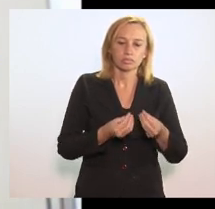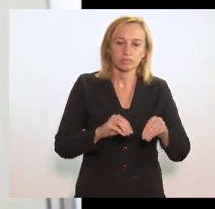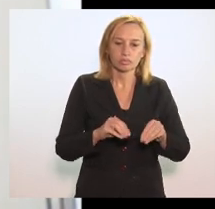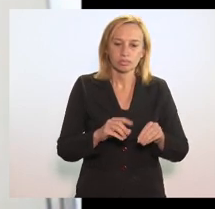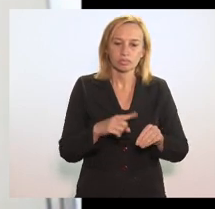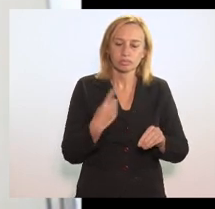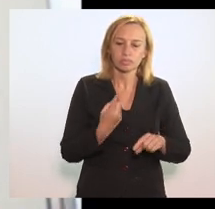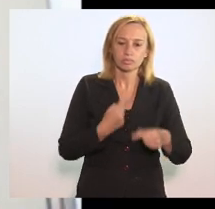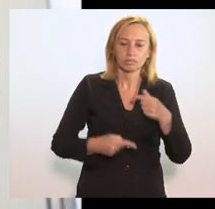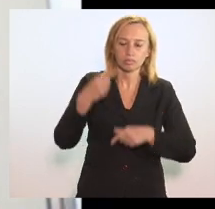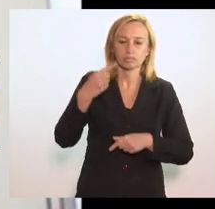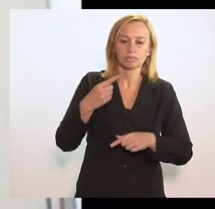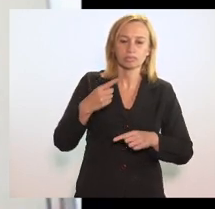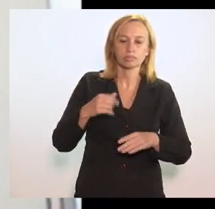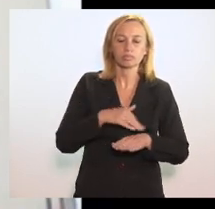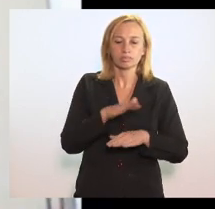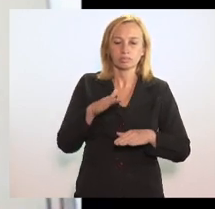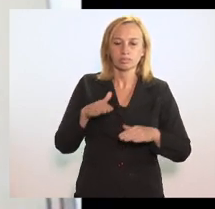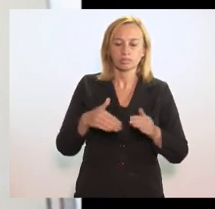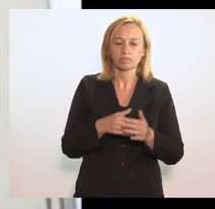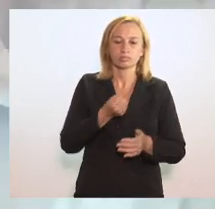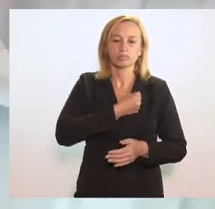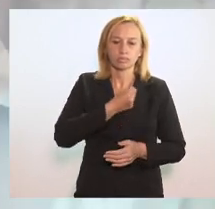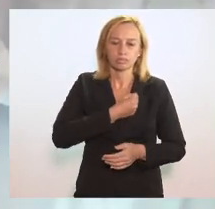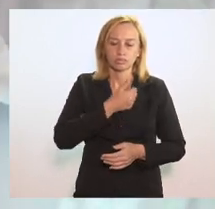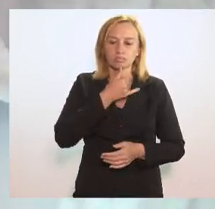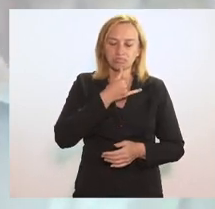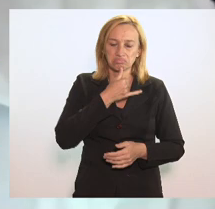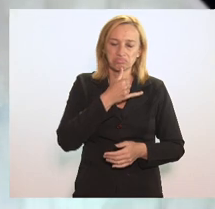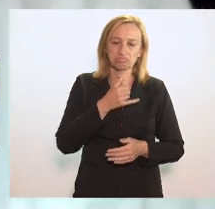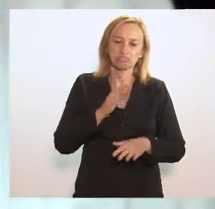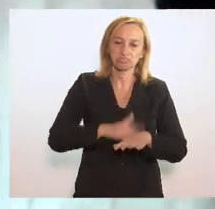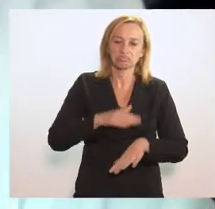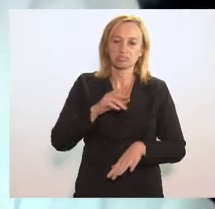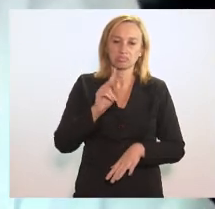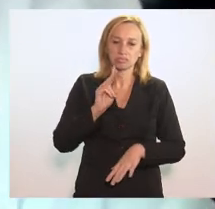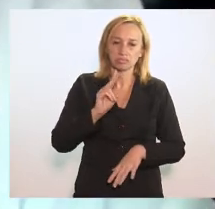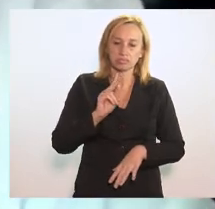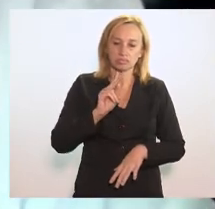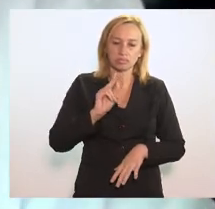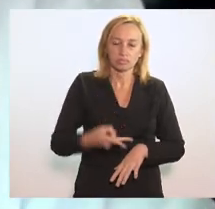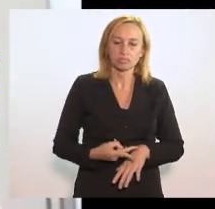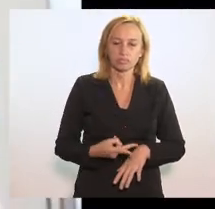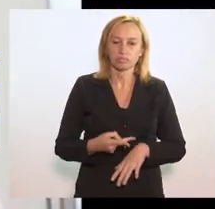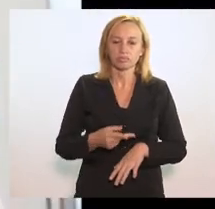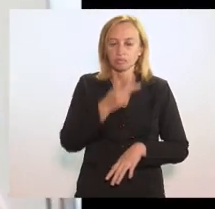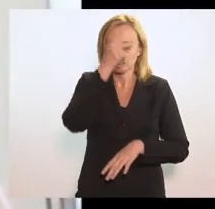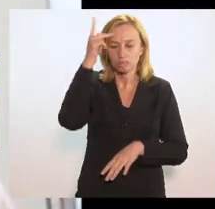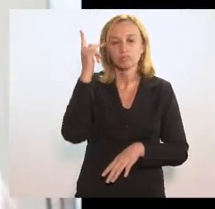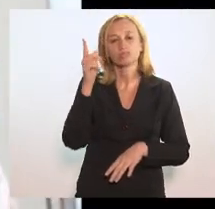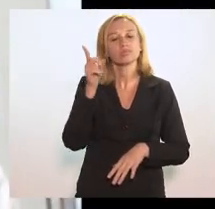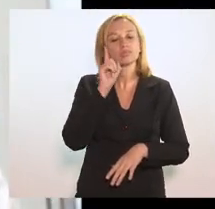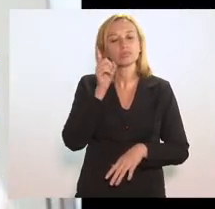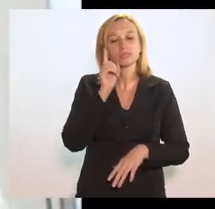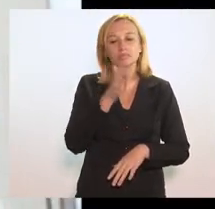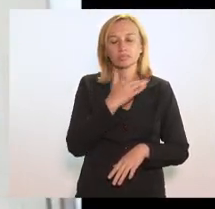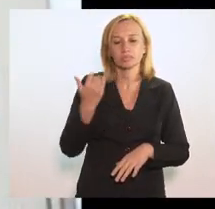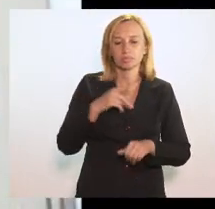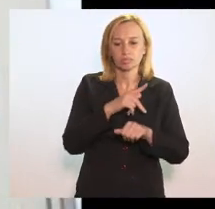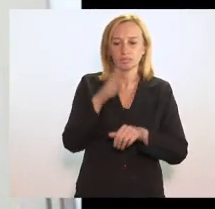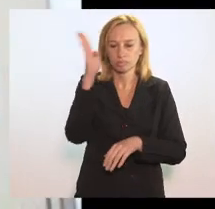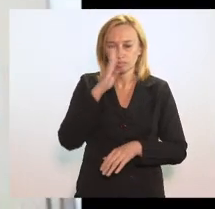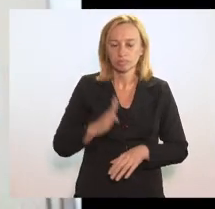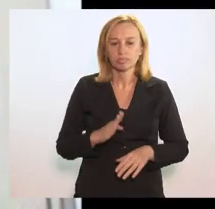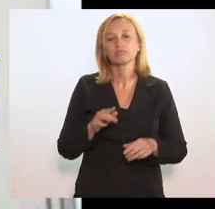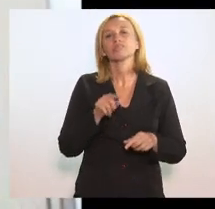pandemia, superar esses números tão alarmantes que têm vitimado mais de 2.000 pessoas por dia no Brasil. Além disso,